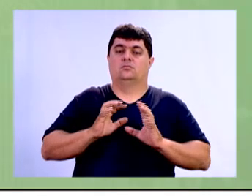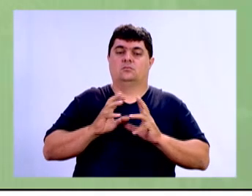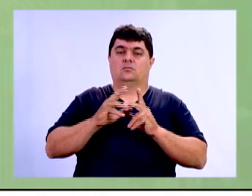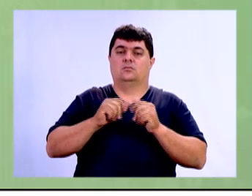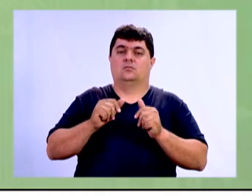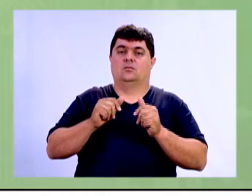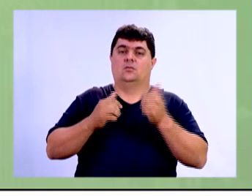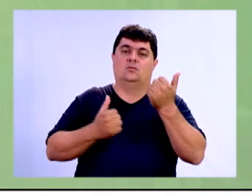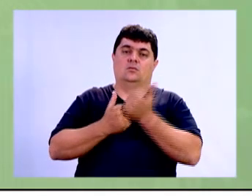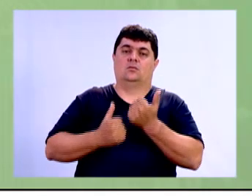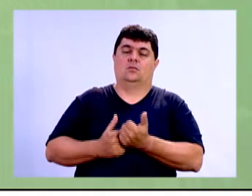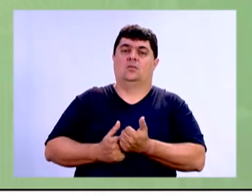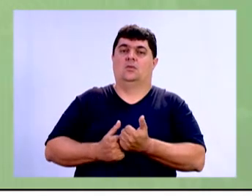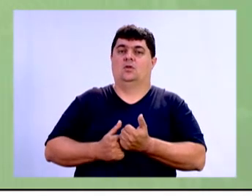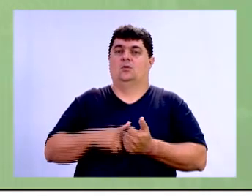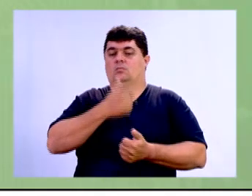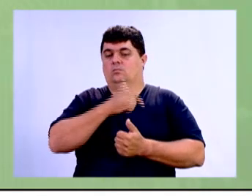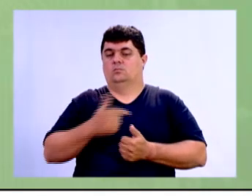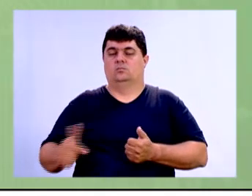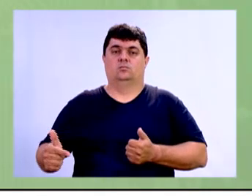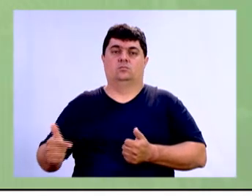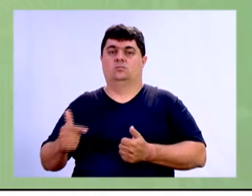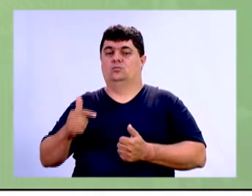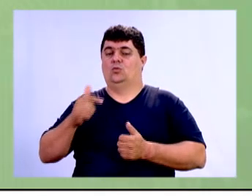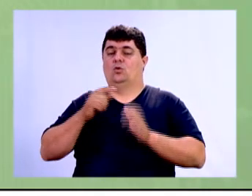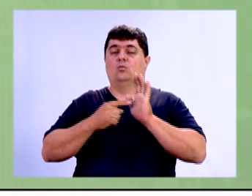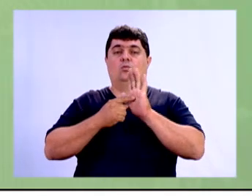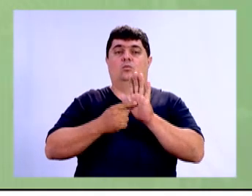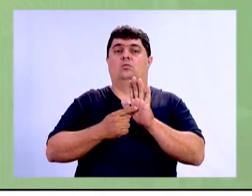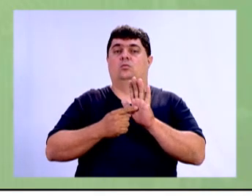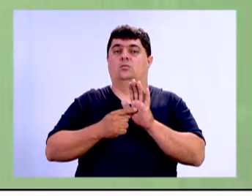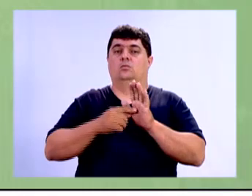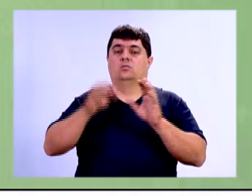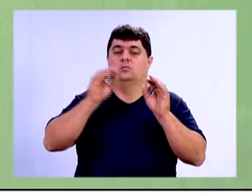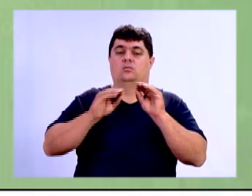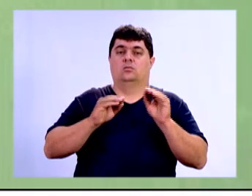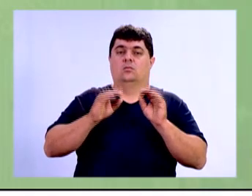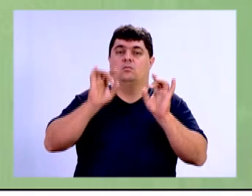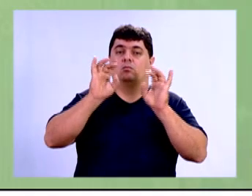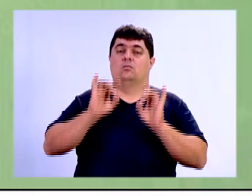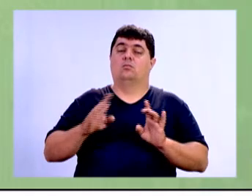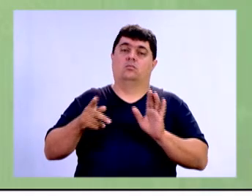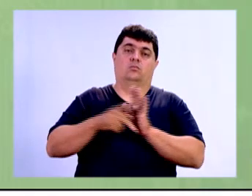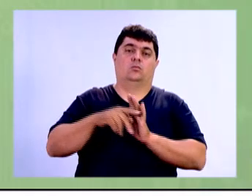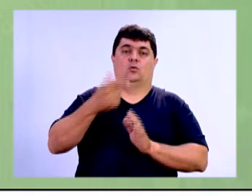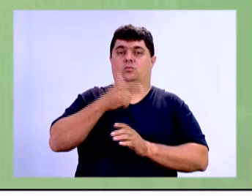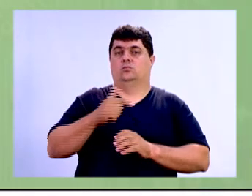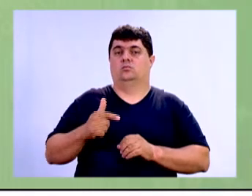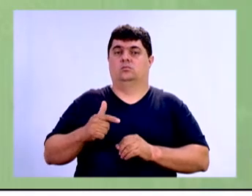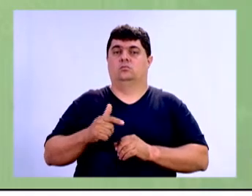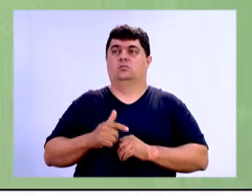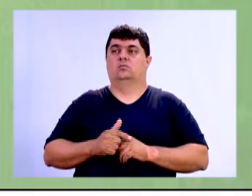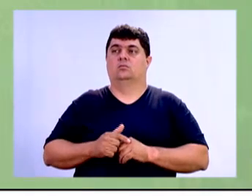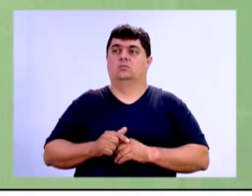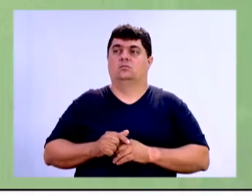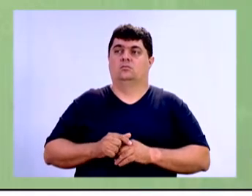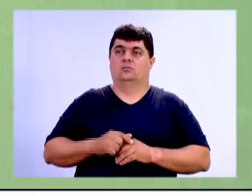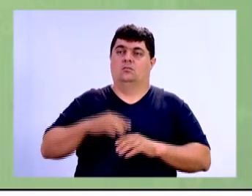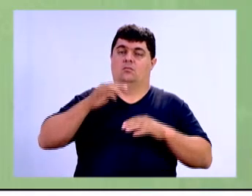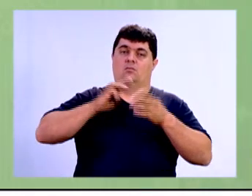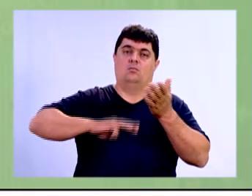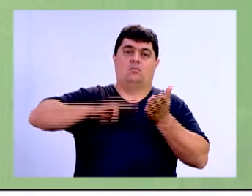suas subclasses, sem apresentar uma implementação específica para esses métodos. Tais métodos